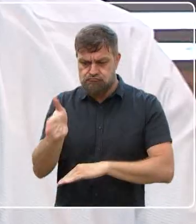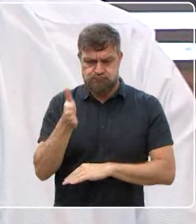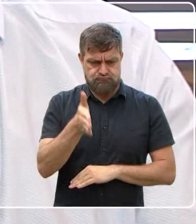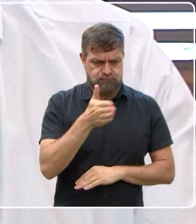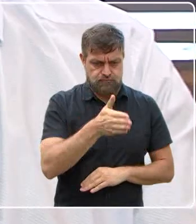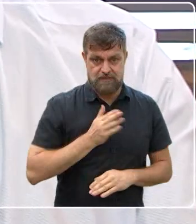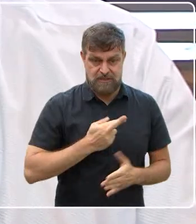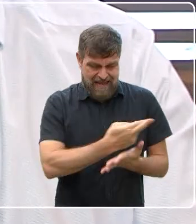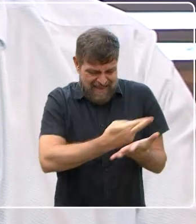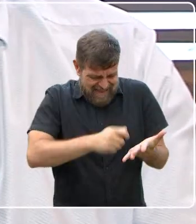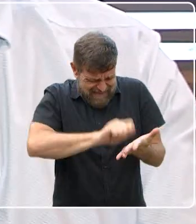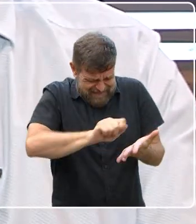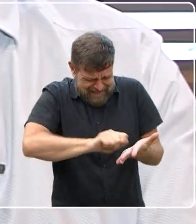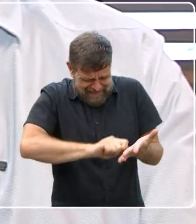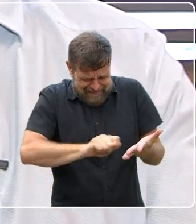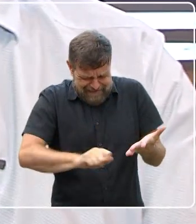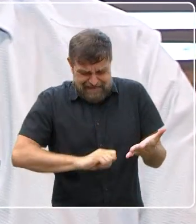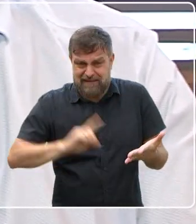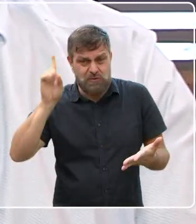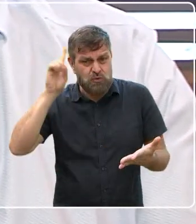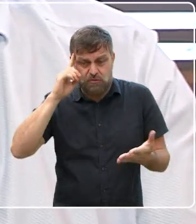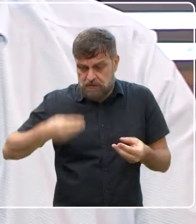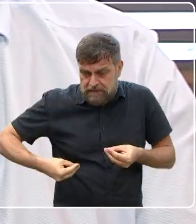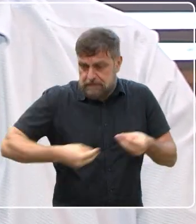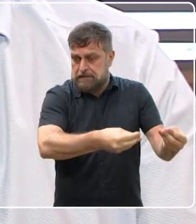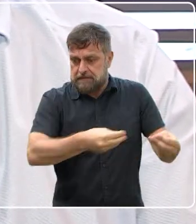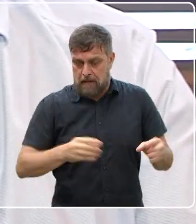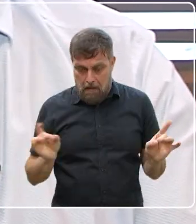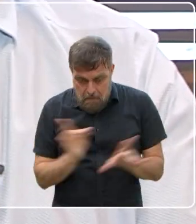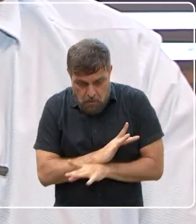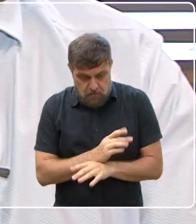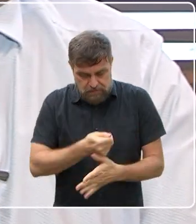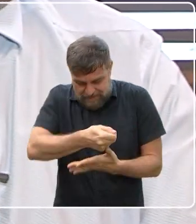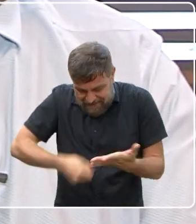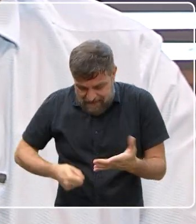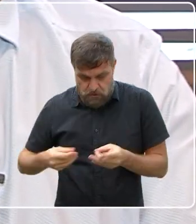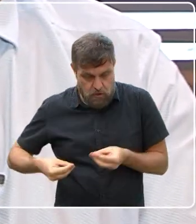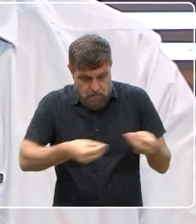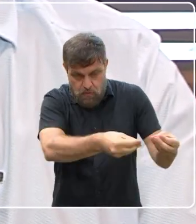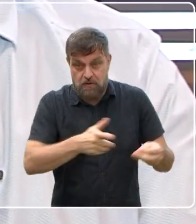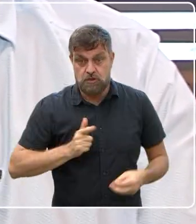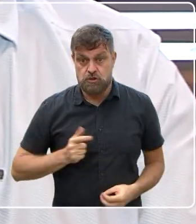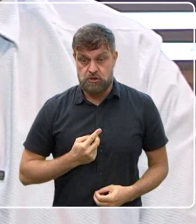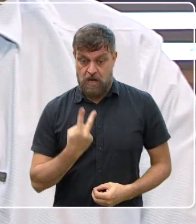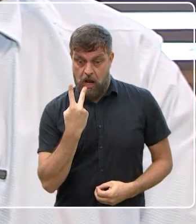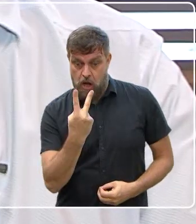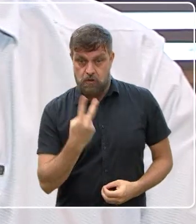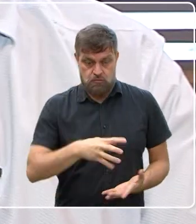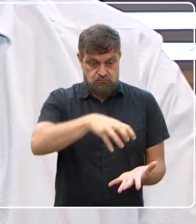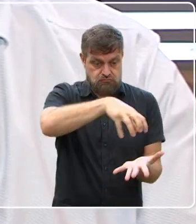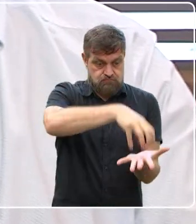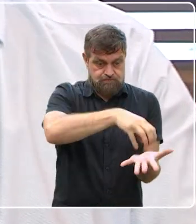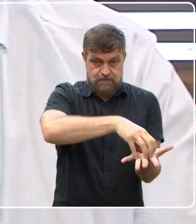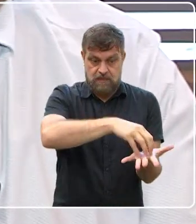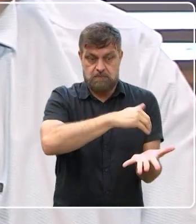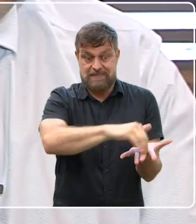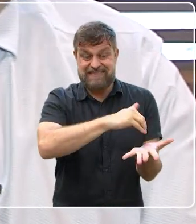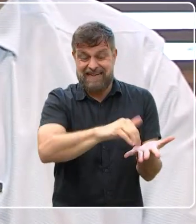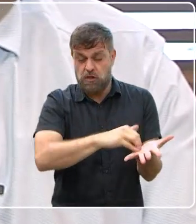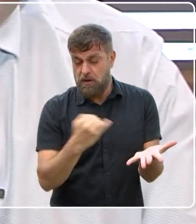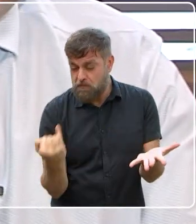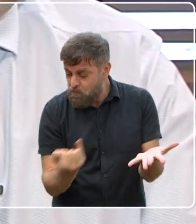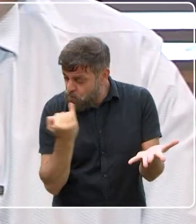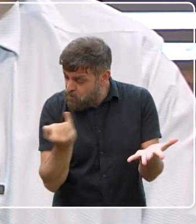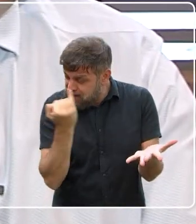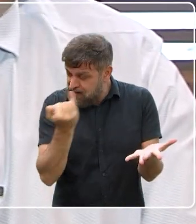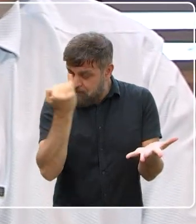tinha relatórios o tempo todo para entregar para a diretoria. Eram 2 grandes clientes do escritório, super importantes e ainda